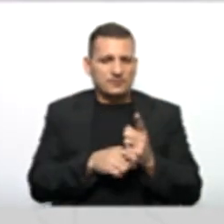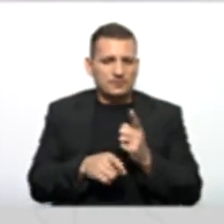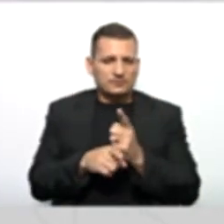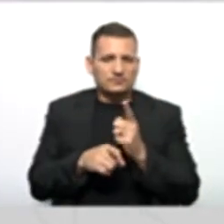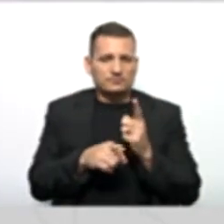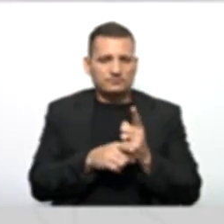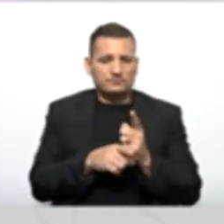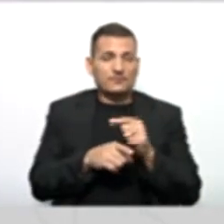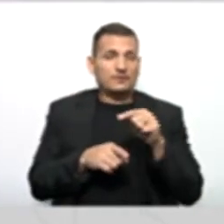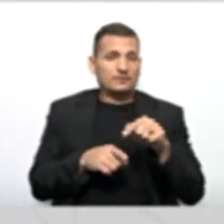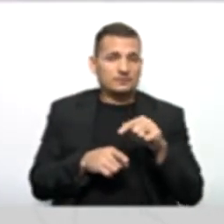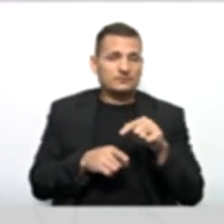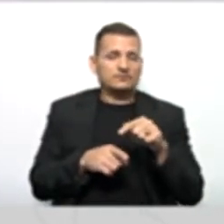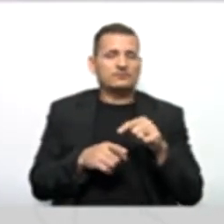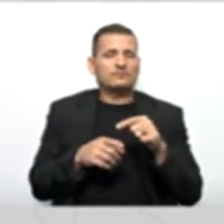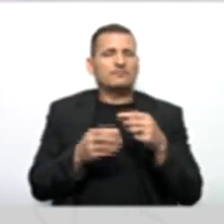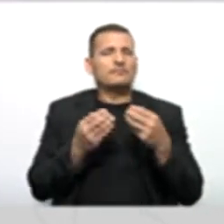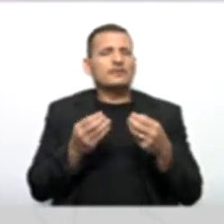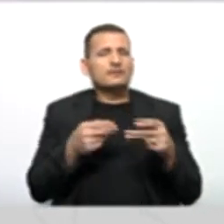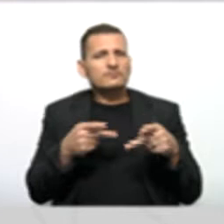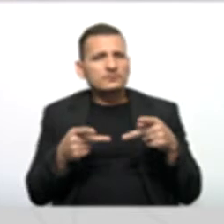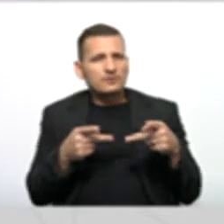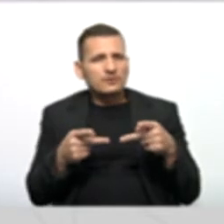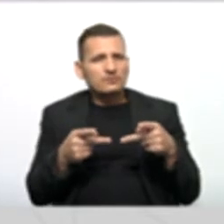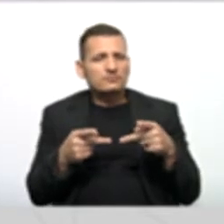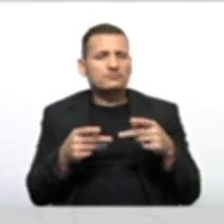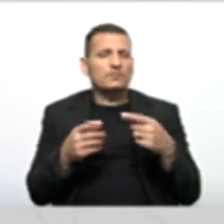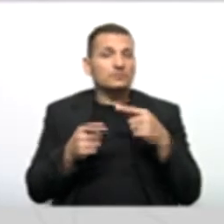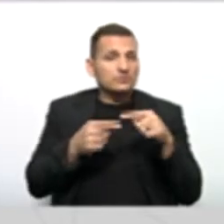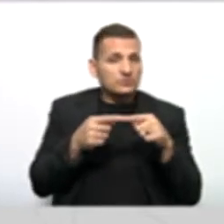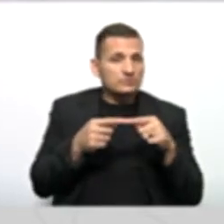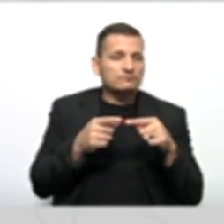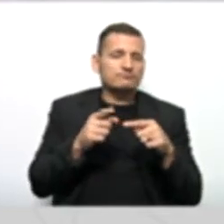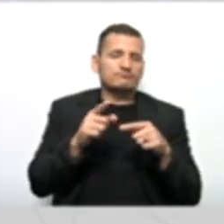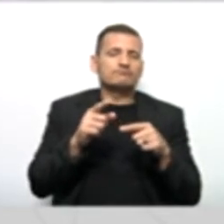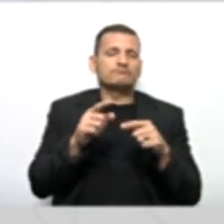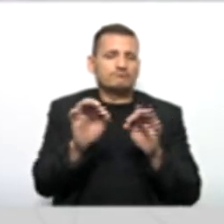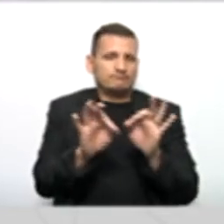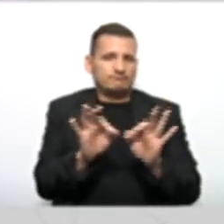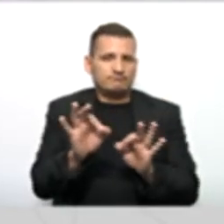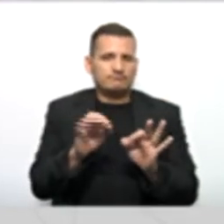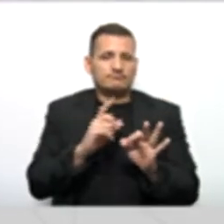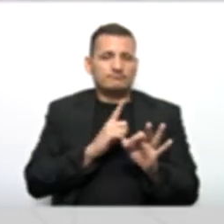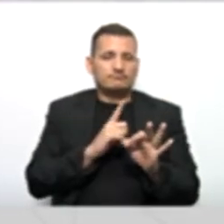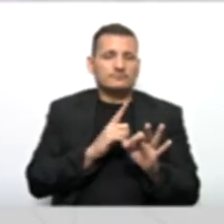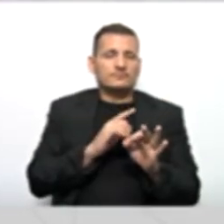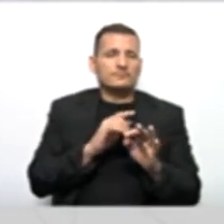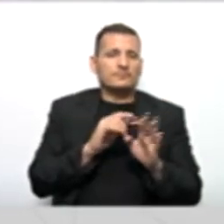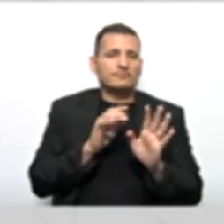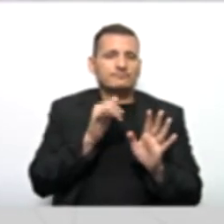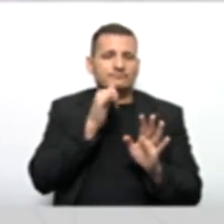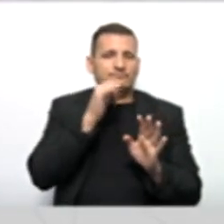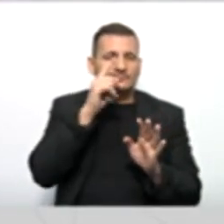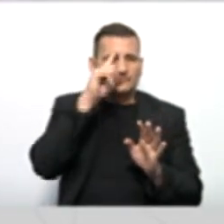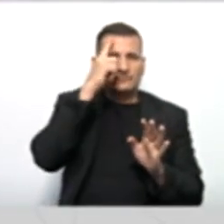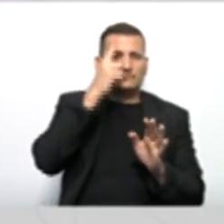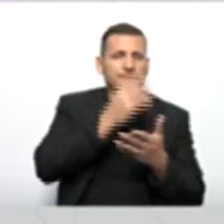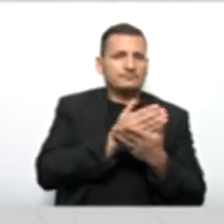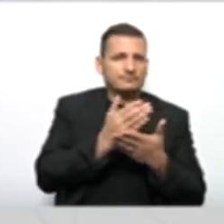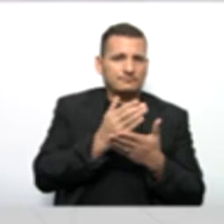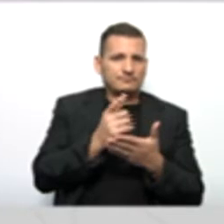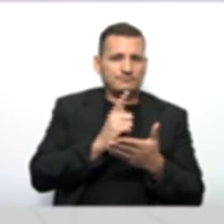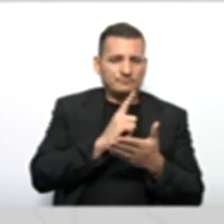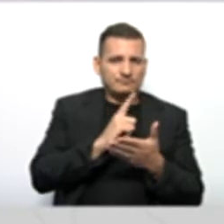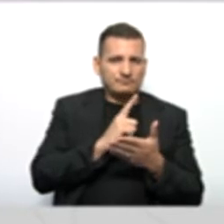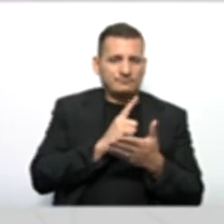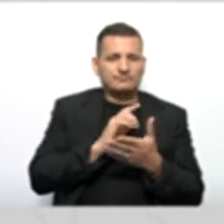Aqui, missão e objetivos do projeto são bem definidos, ou seja, eu tenho aqui a minha ideia inicial e eu vou começar a trabalhar em cima